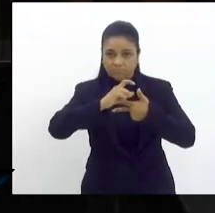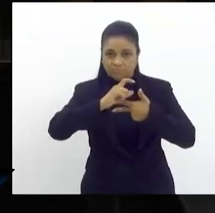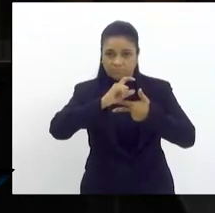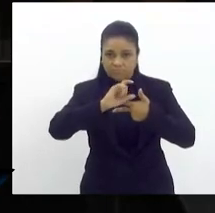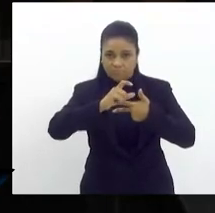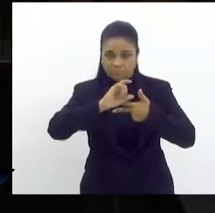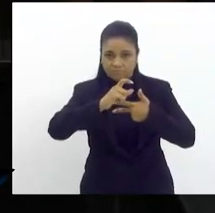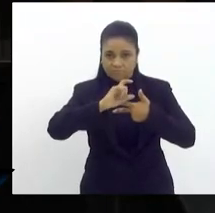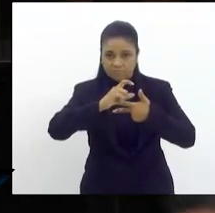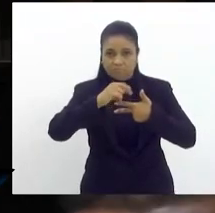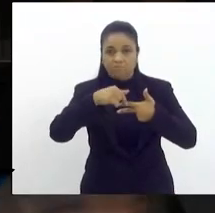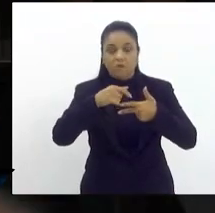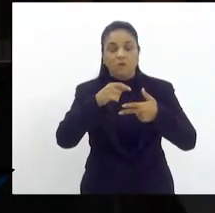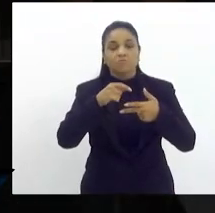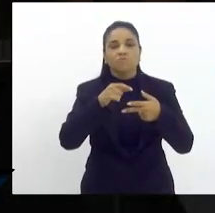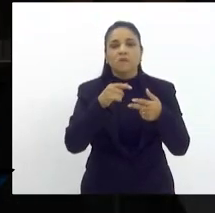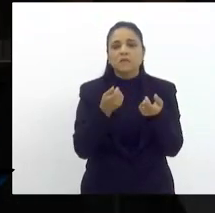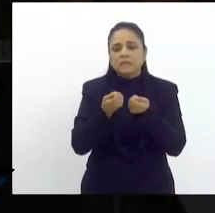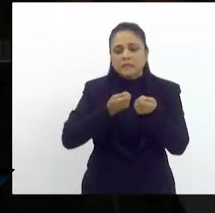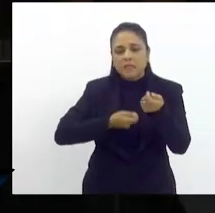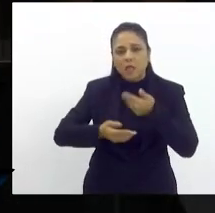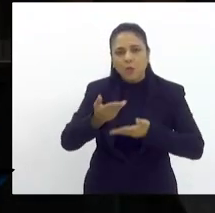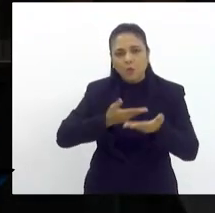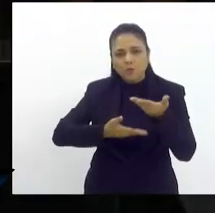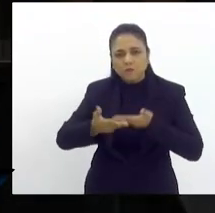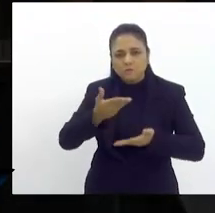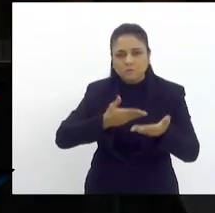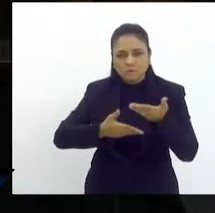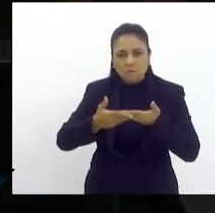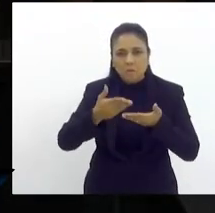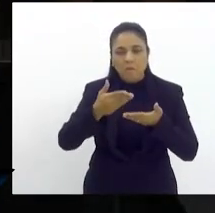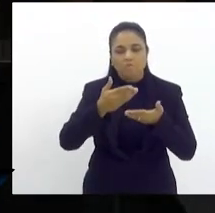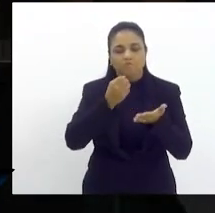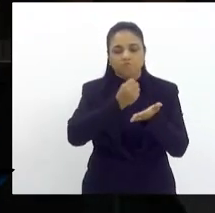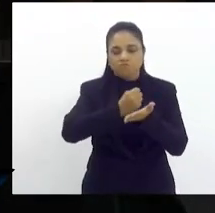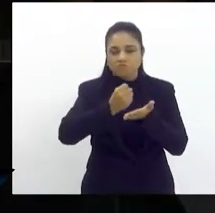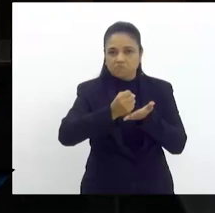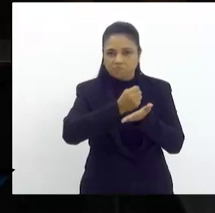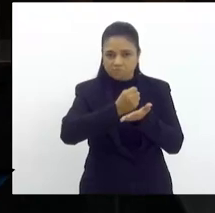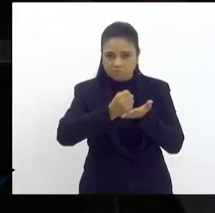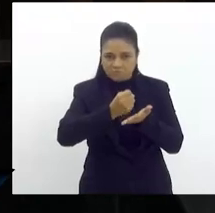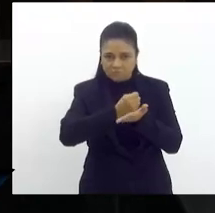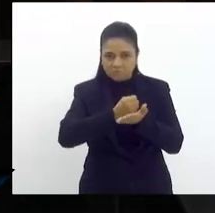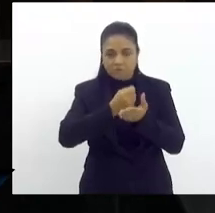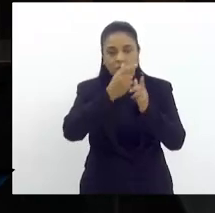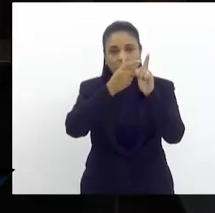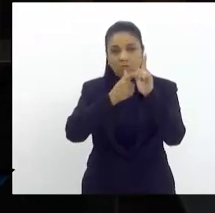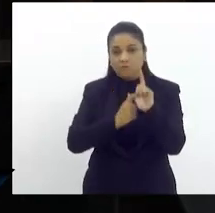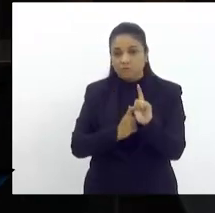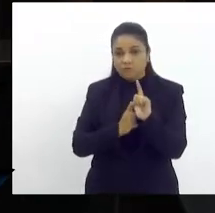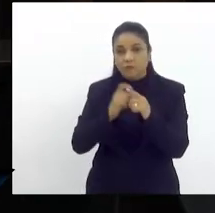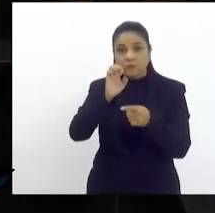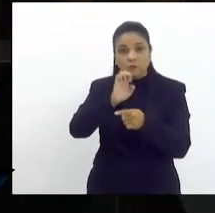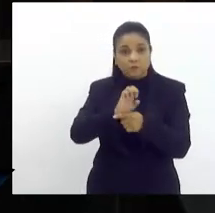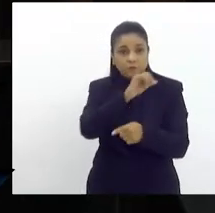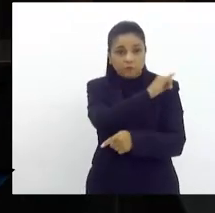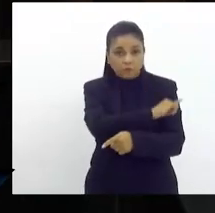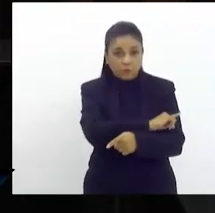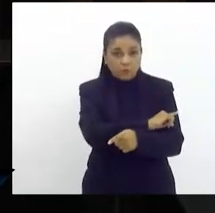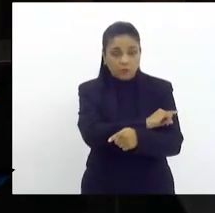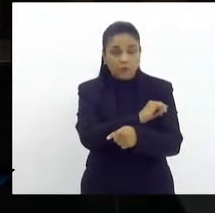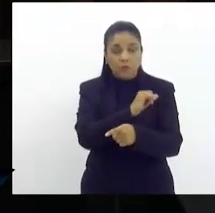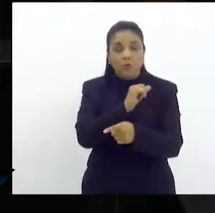a negociar a redução de encargos dos contratos da dívida do Estado do Rio de Janeiro com a